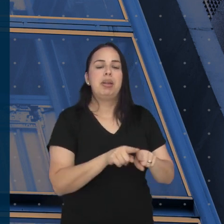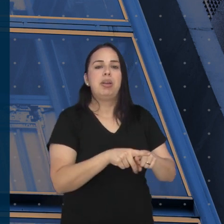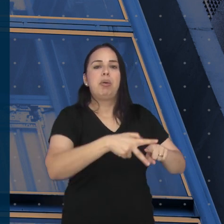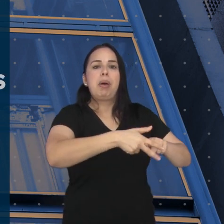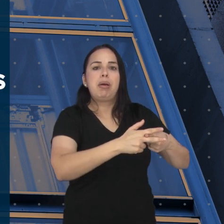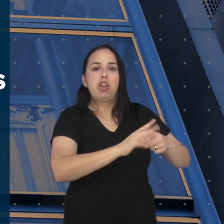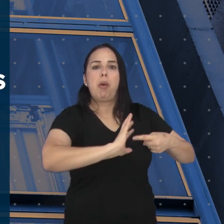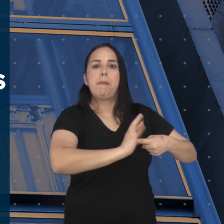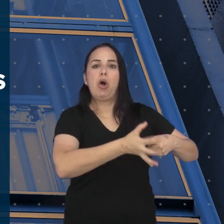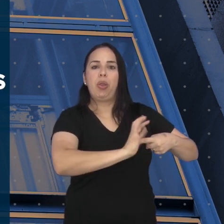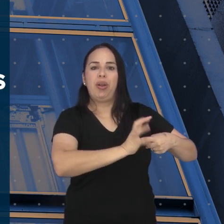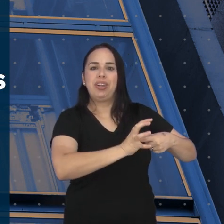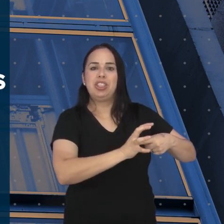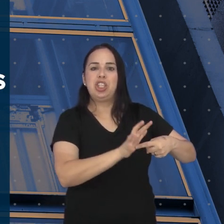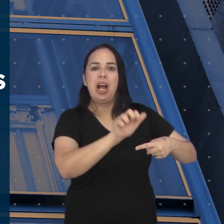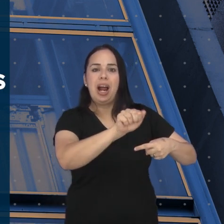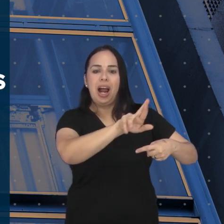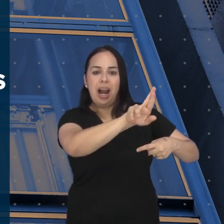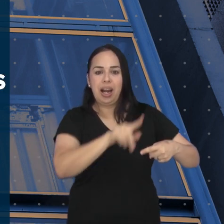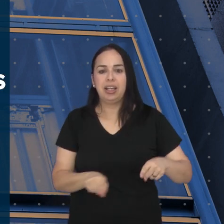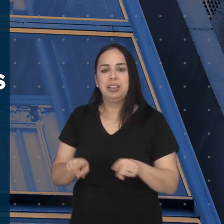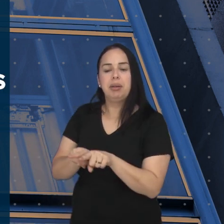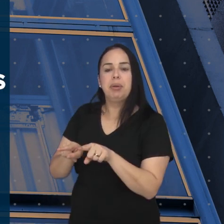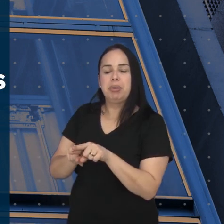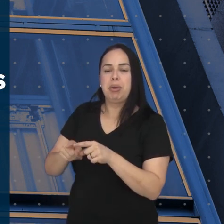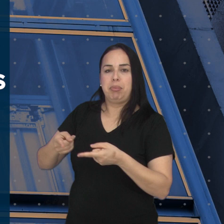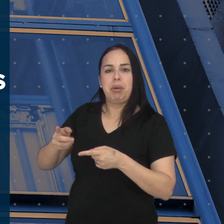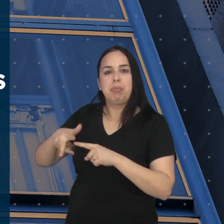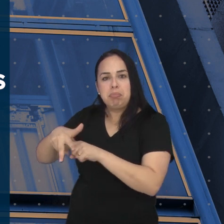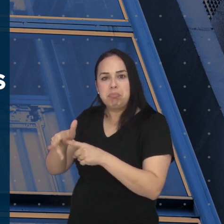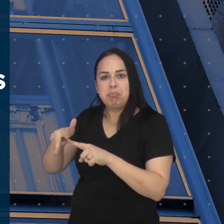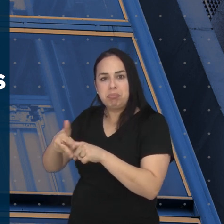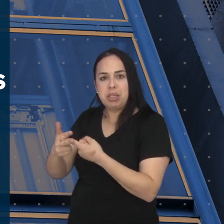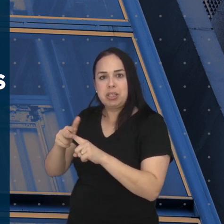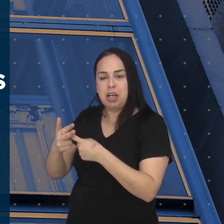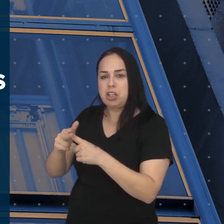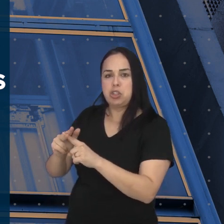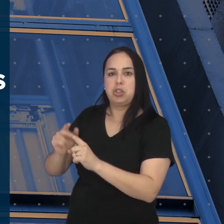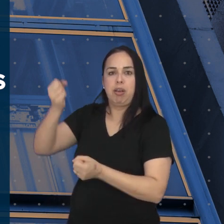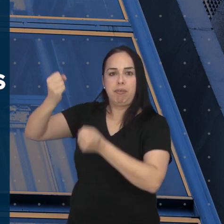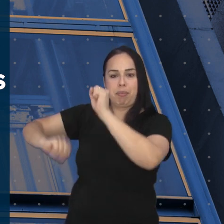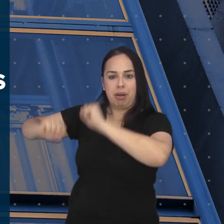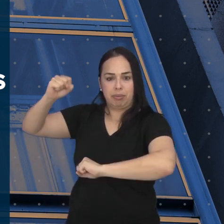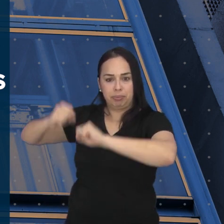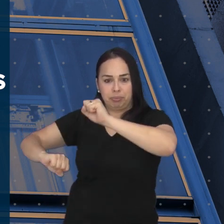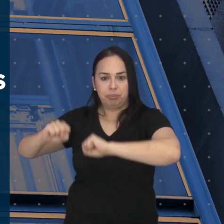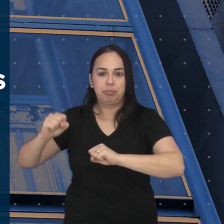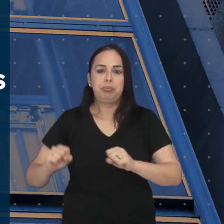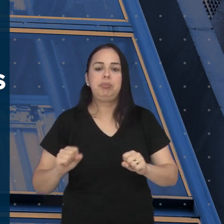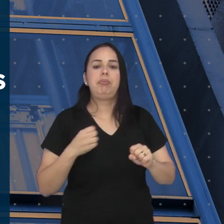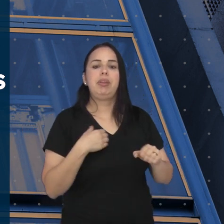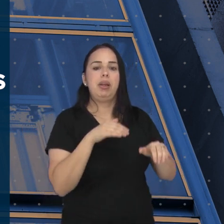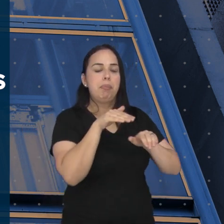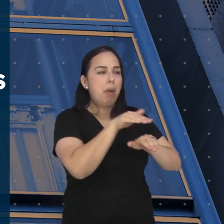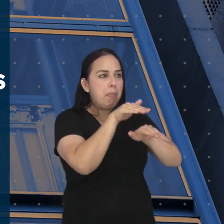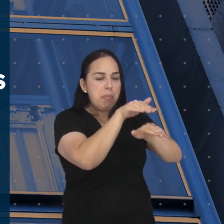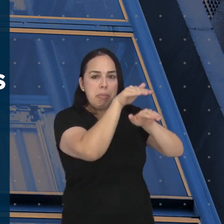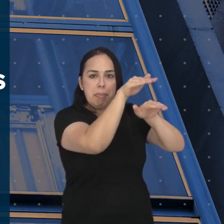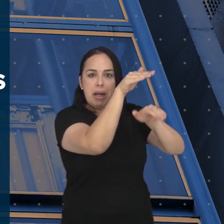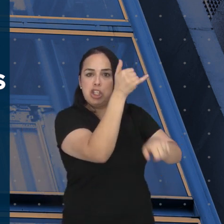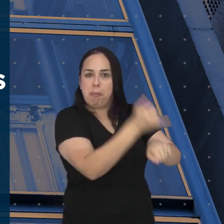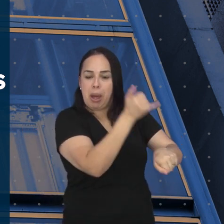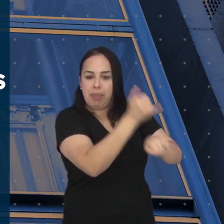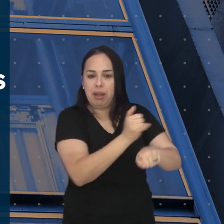compressores de ar, mecânico de manutenção de máquina industrial, mecânico de motor a diesel, montador de estruturas